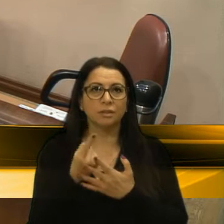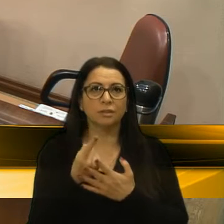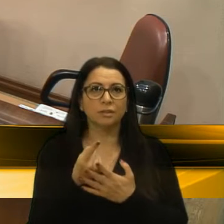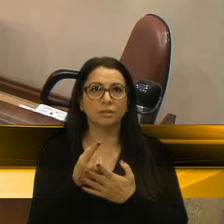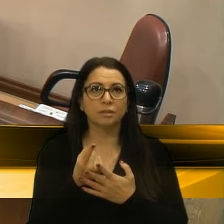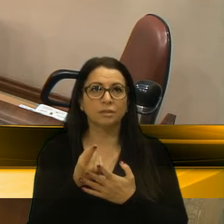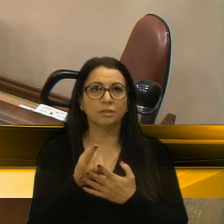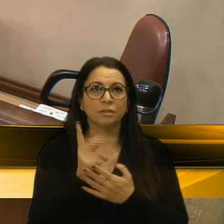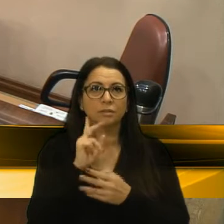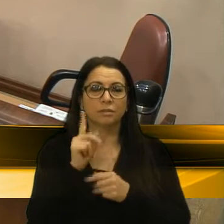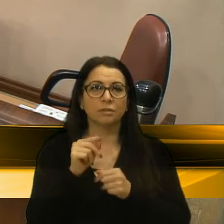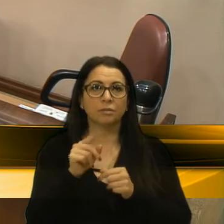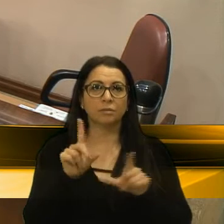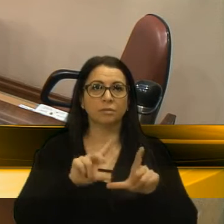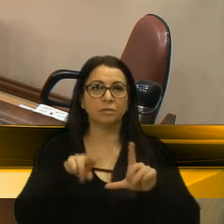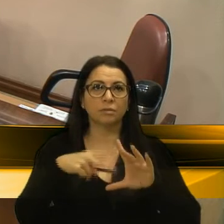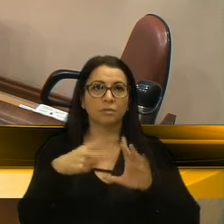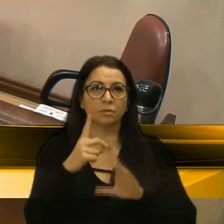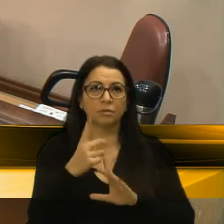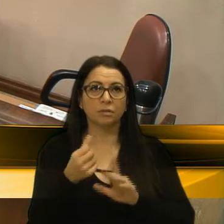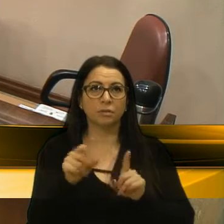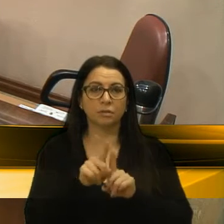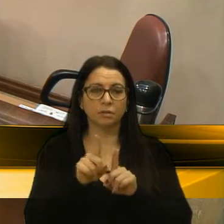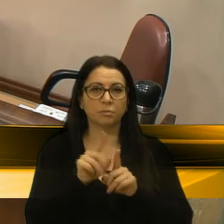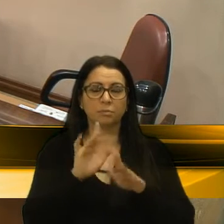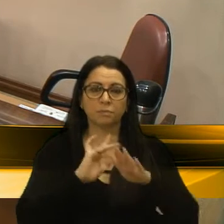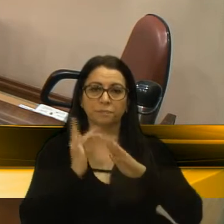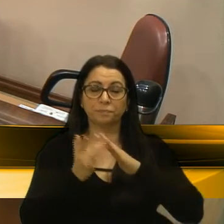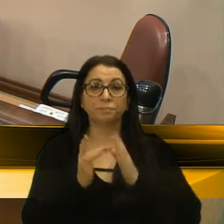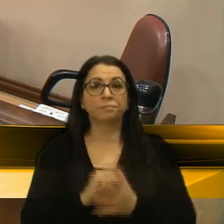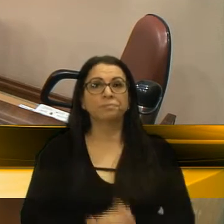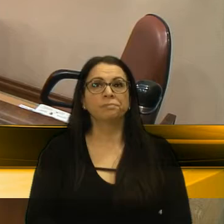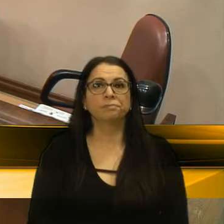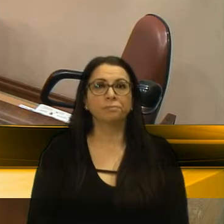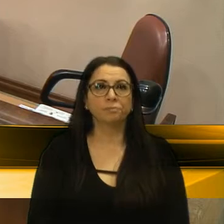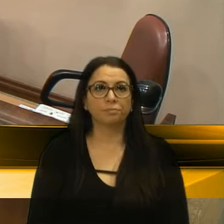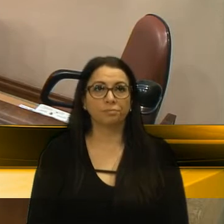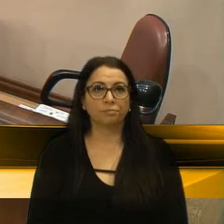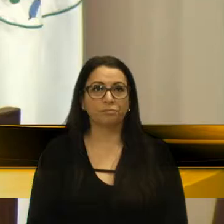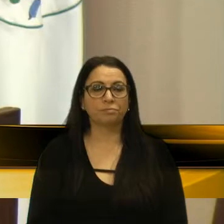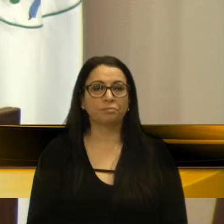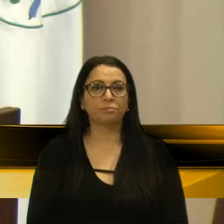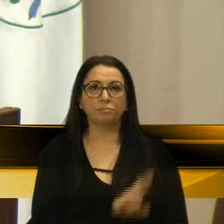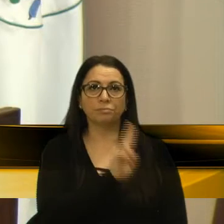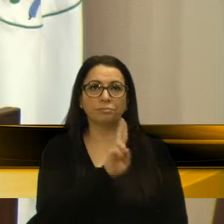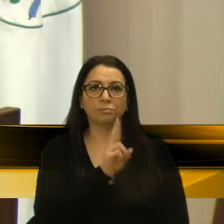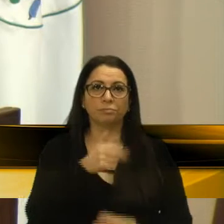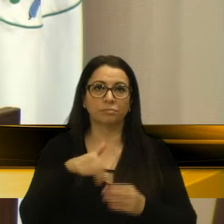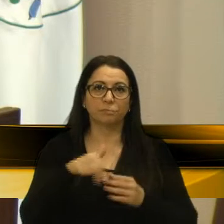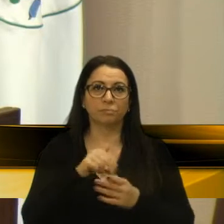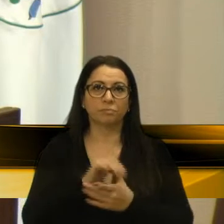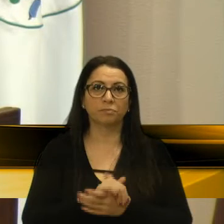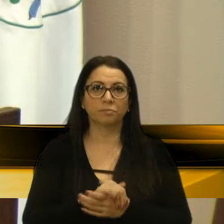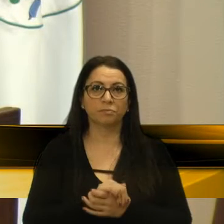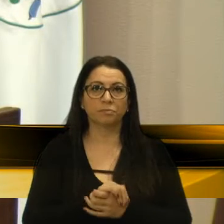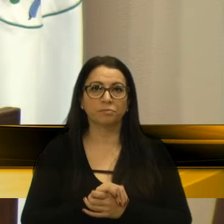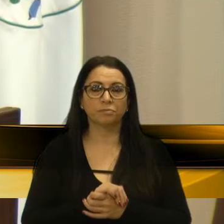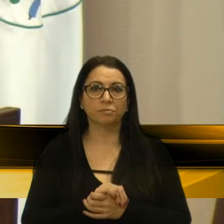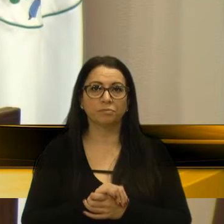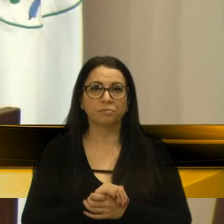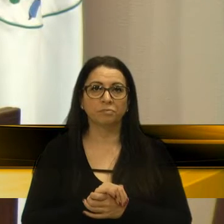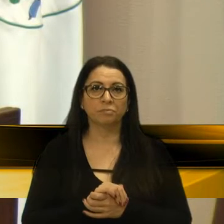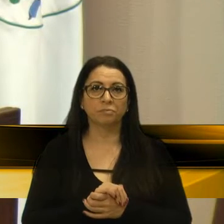pela TV, Canal 16 e pelas redes sociais. Eu ocupo, então, o espaço do grande expediente